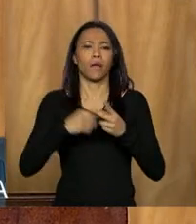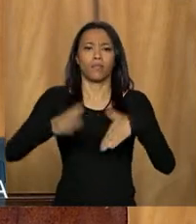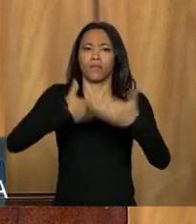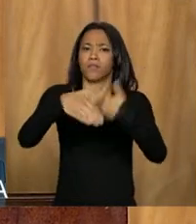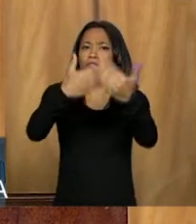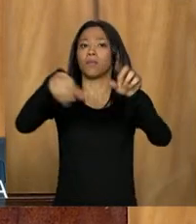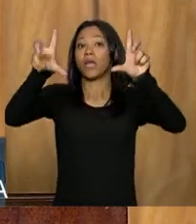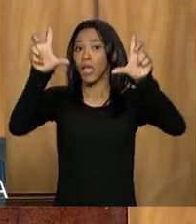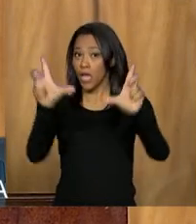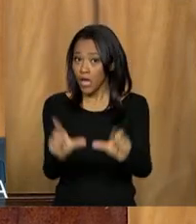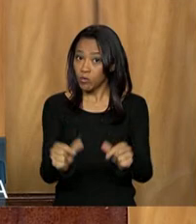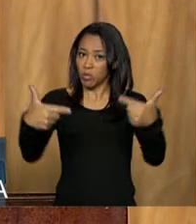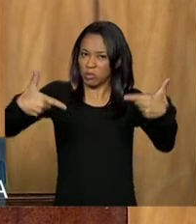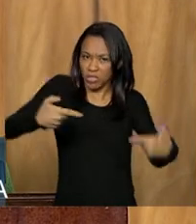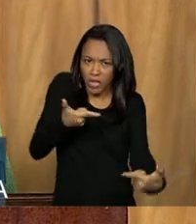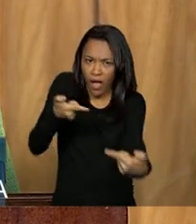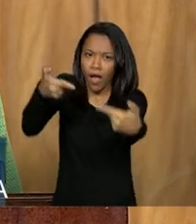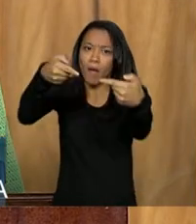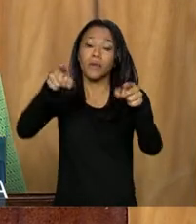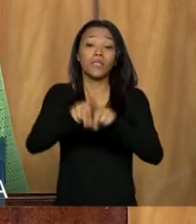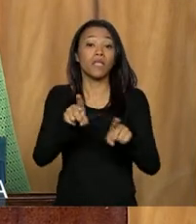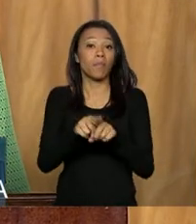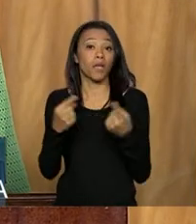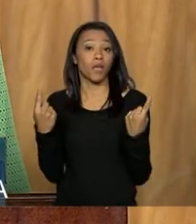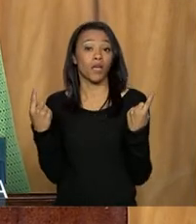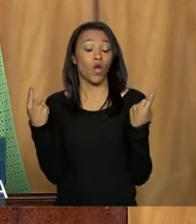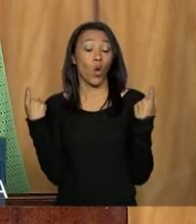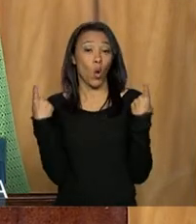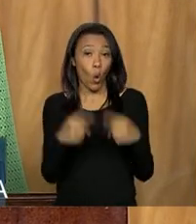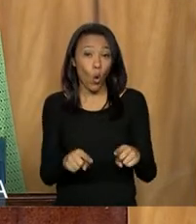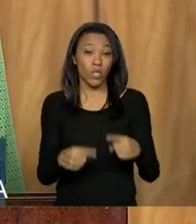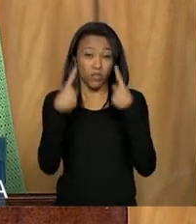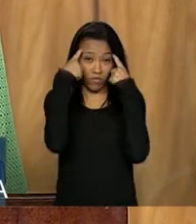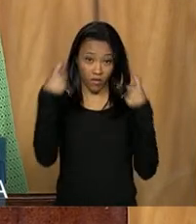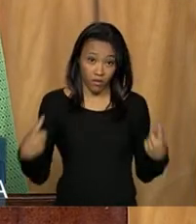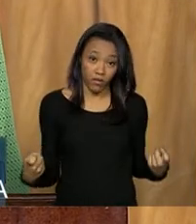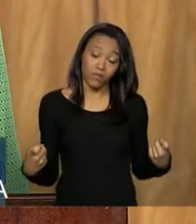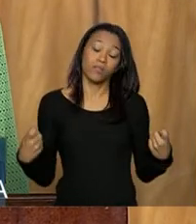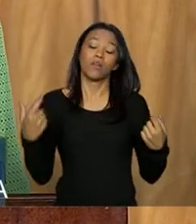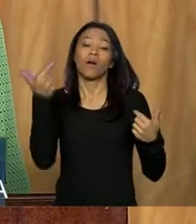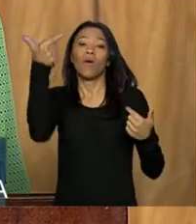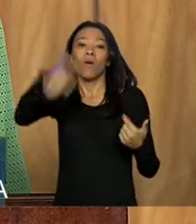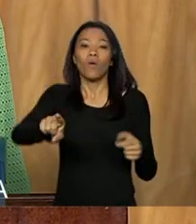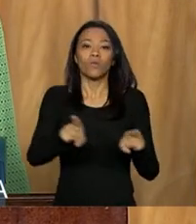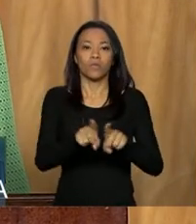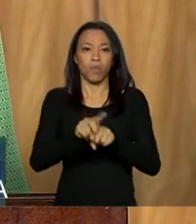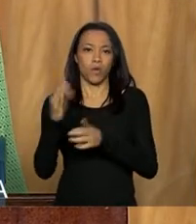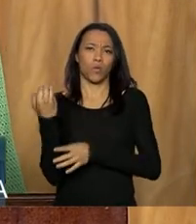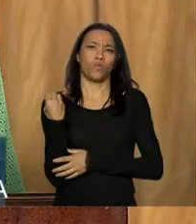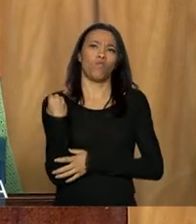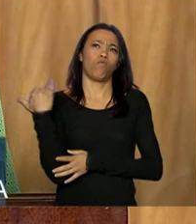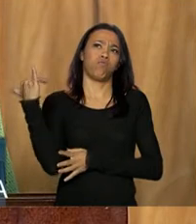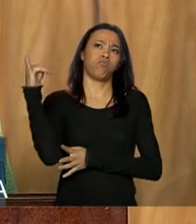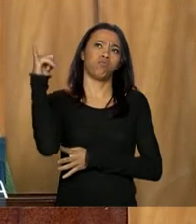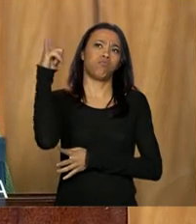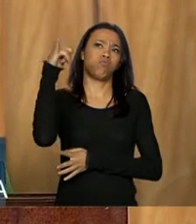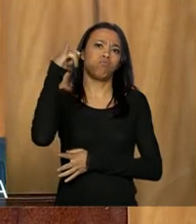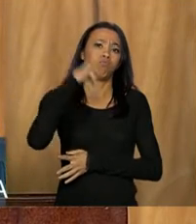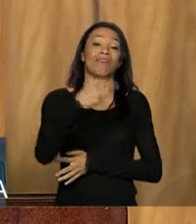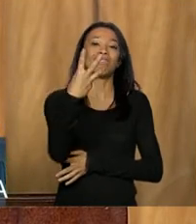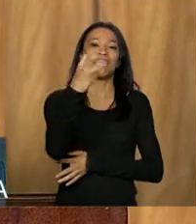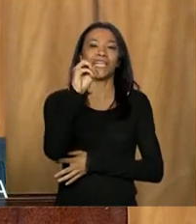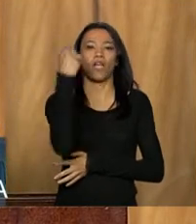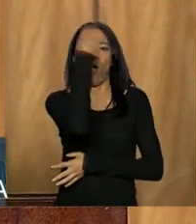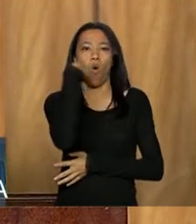climática, desenvolvimento, redução de armamentos e luta contra o terrorismo. O voo de Seul até Brasília é de aproximadamente